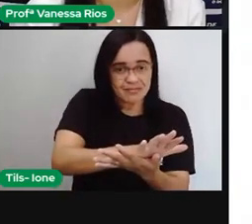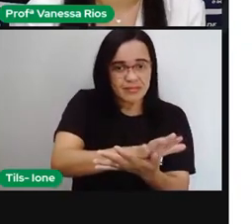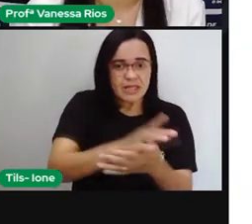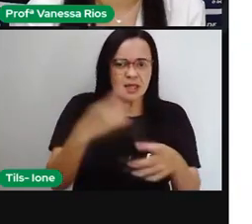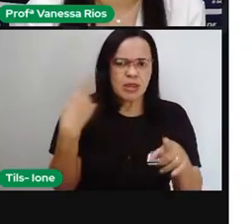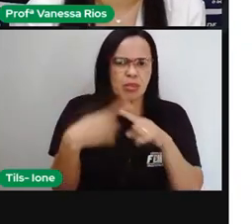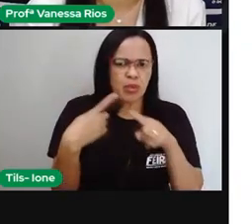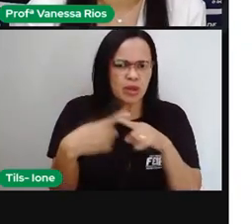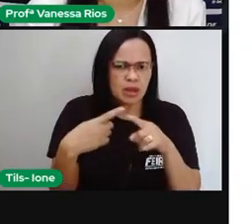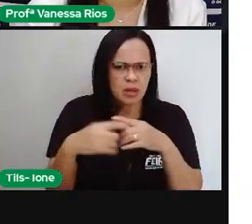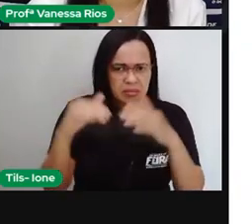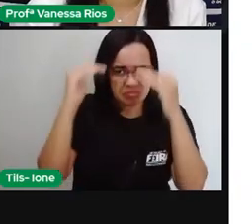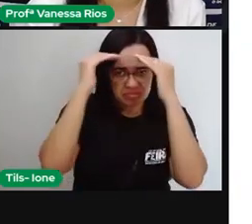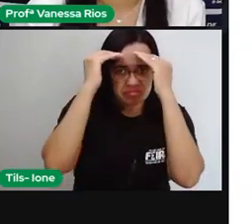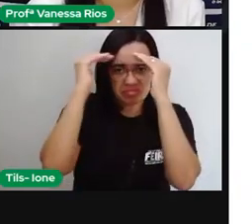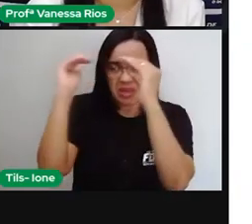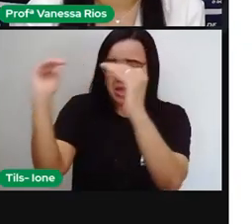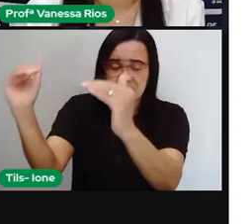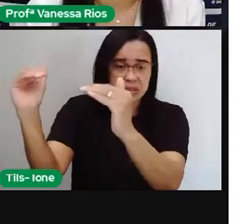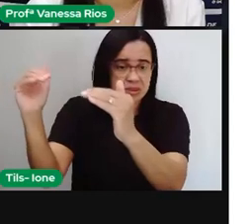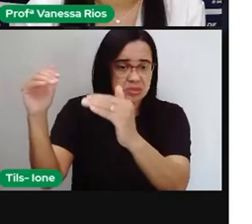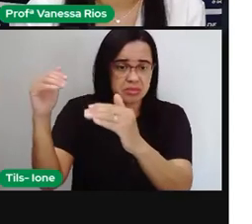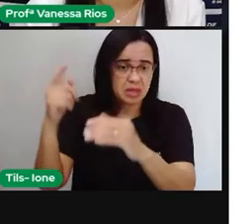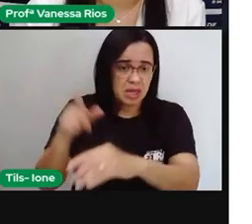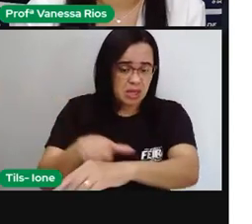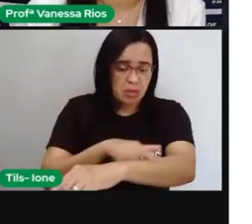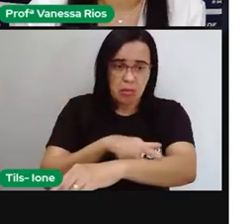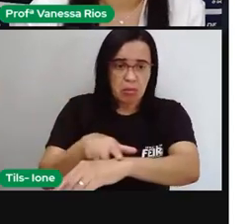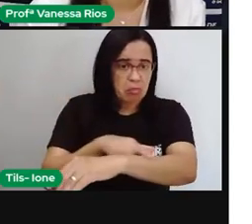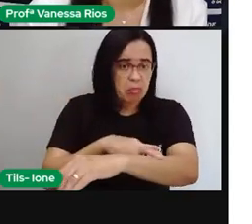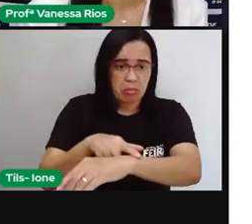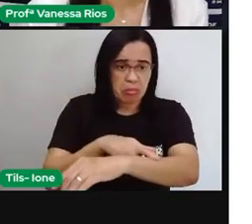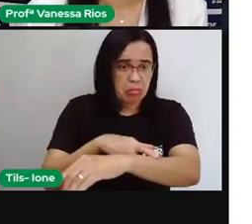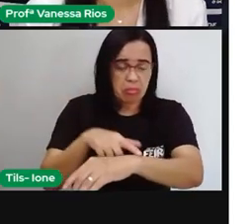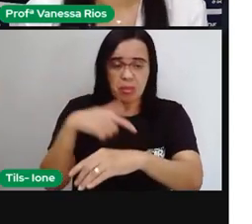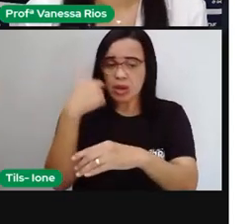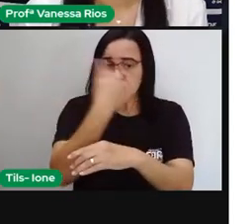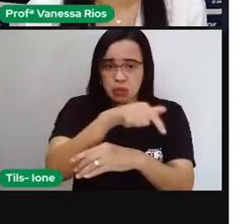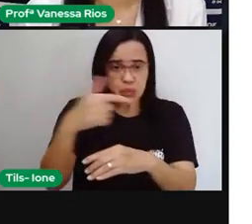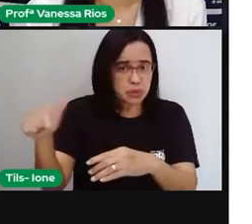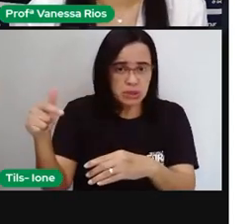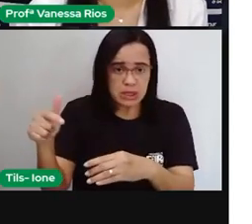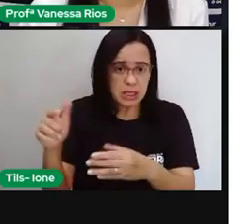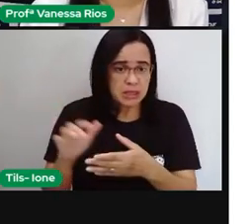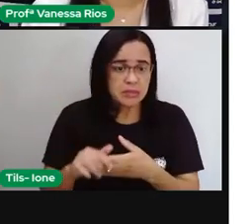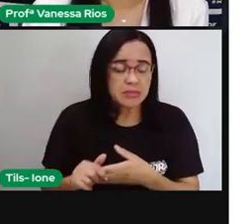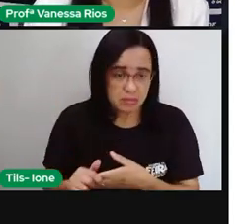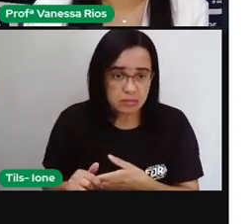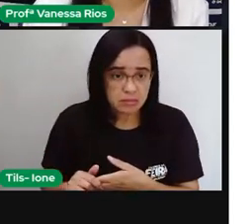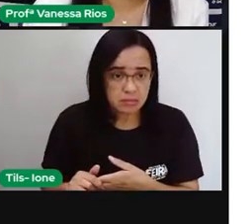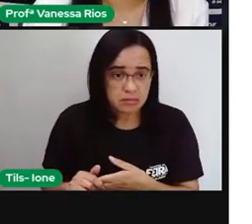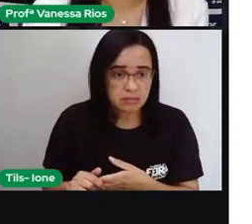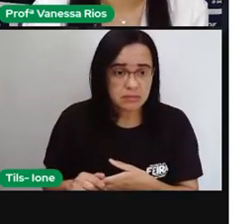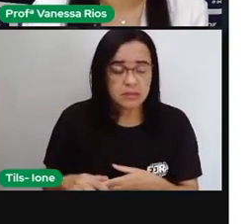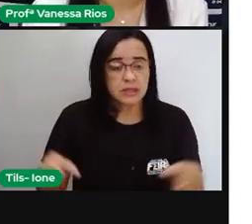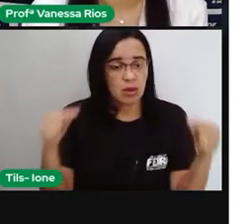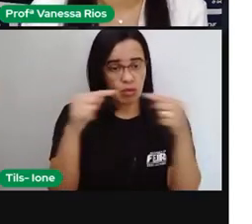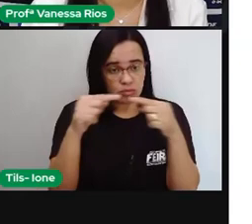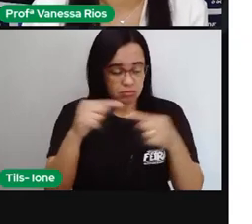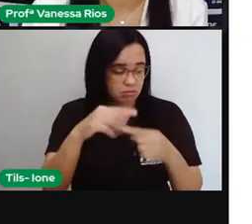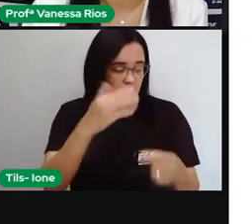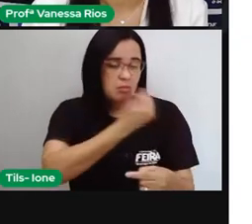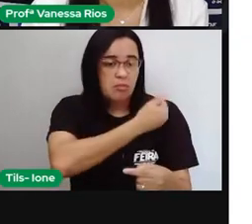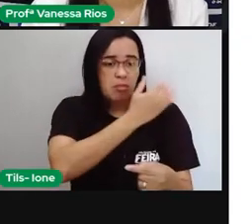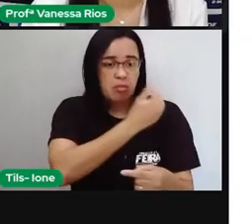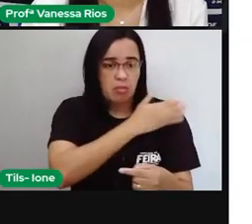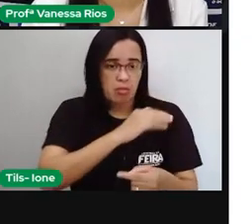base em fatores como status, cor da pele ou identidade. Então, o racismo está lá ligado, né, à questão